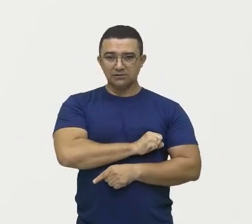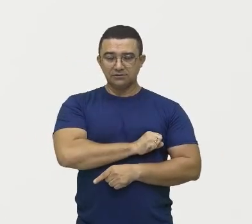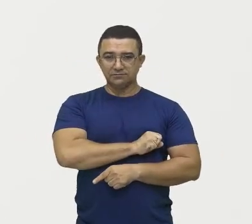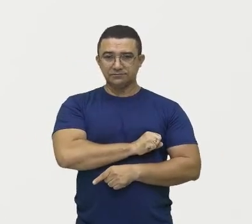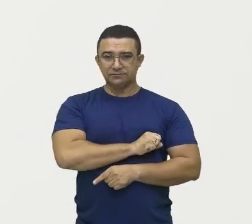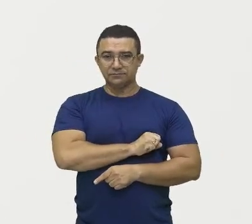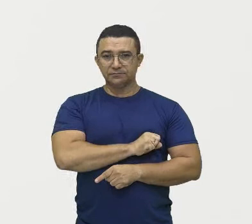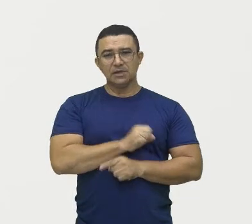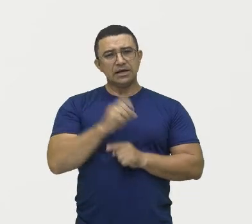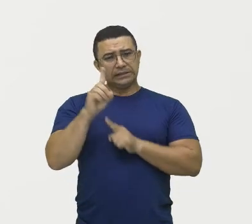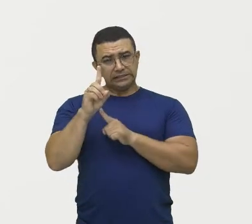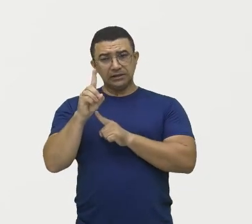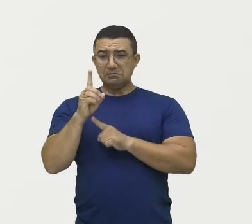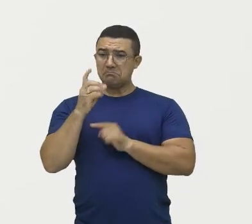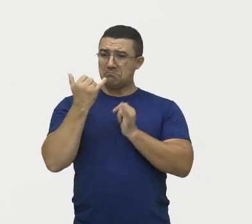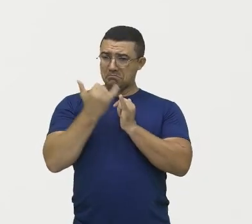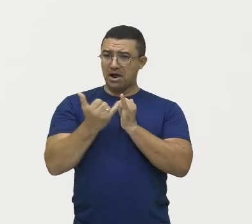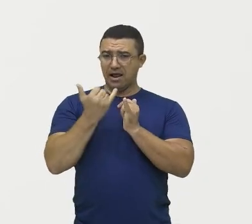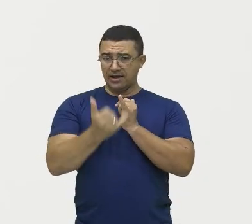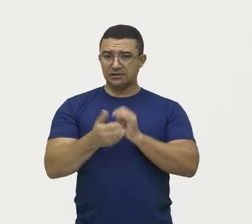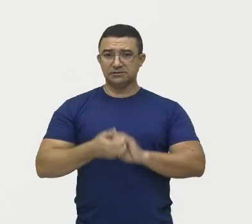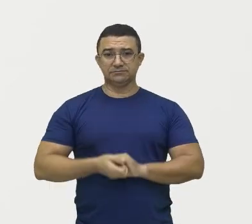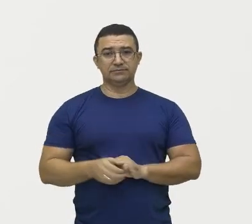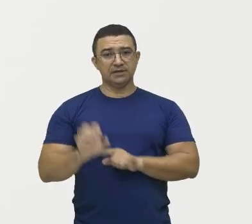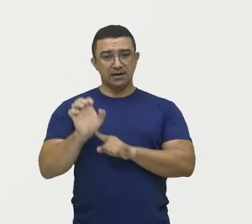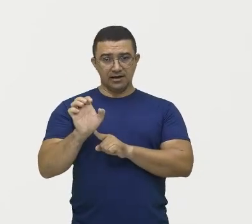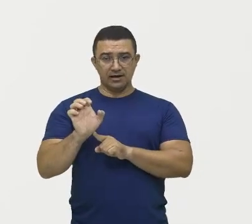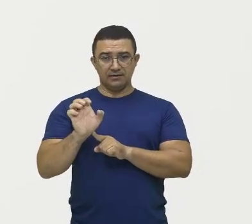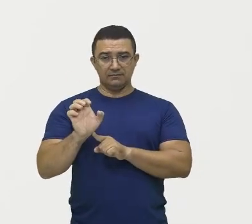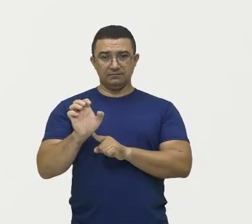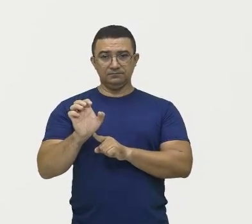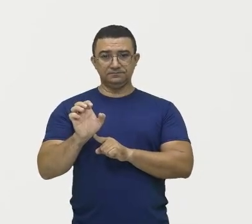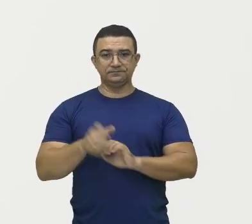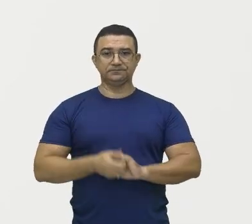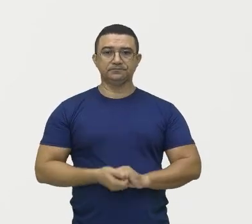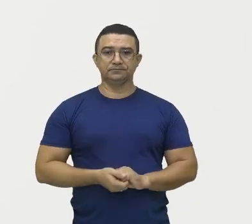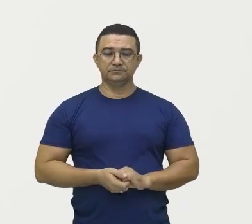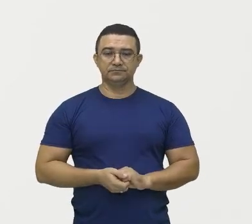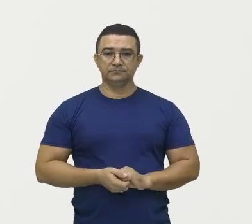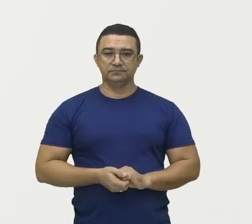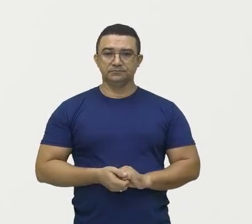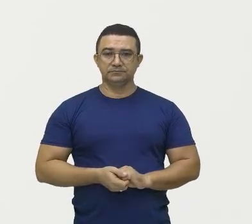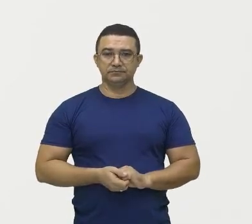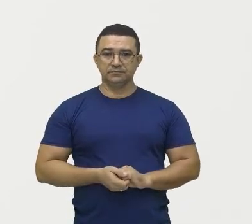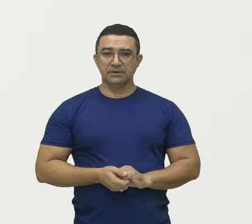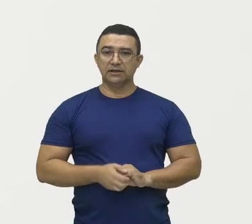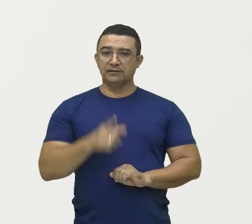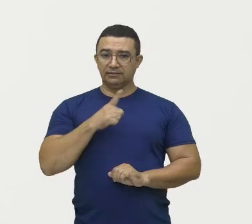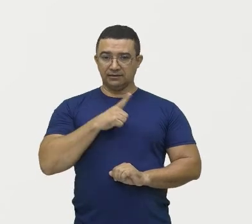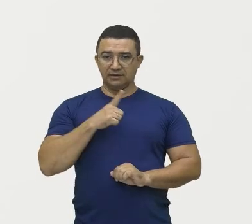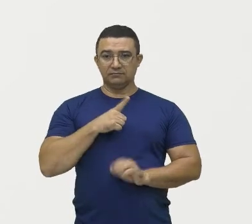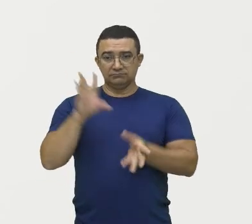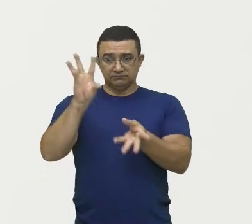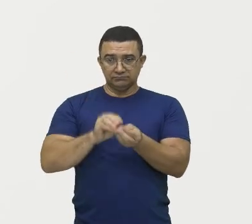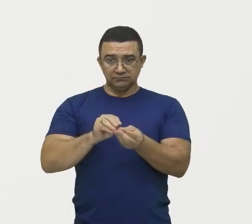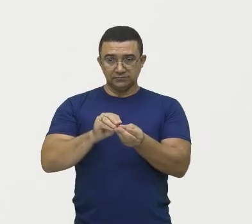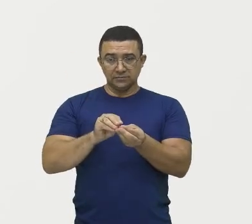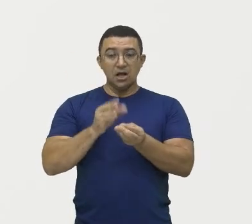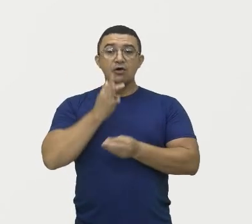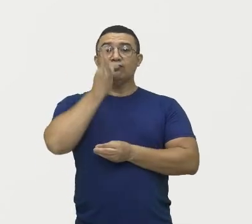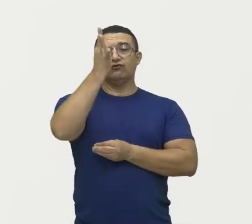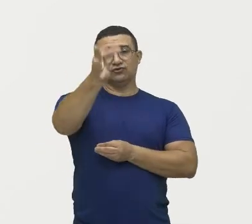para estar correta. Na letra E, nós temos we won't travel this afternoon. Então, aqui eu tenho a forma abreviada de